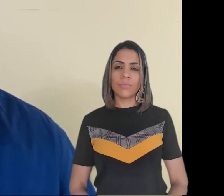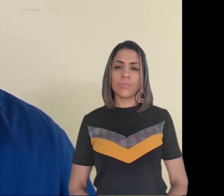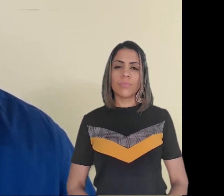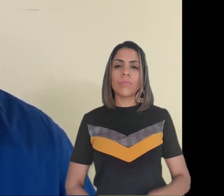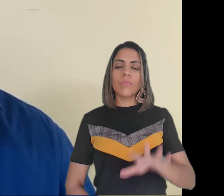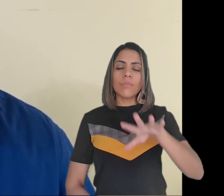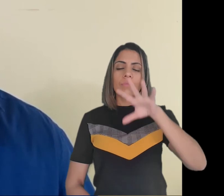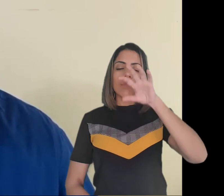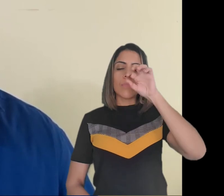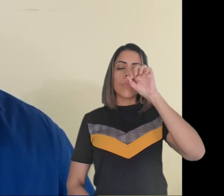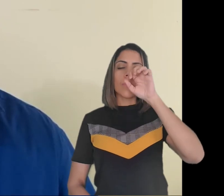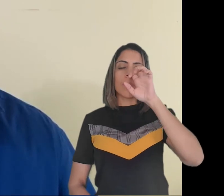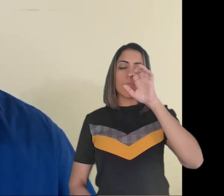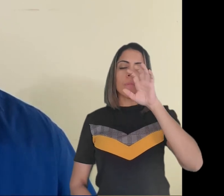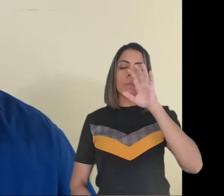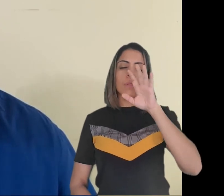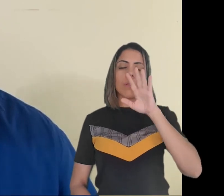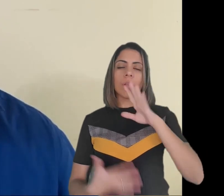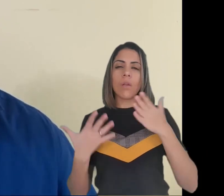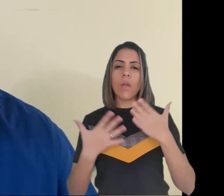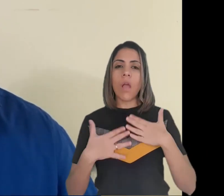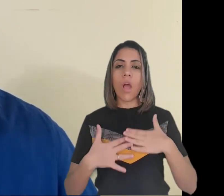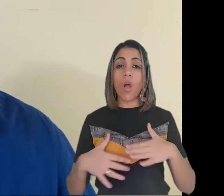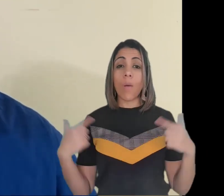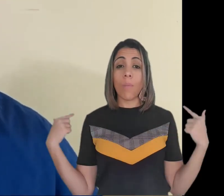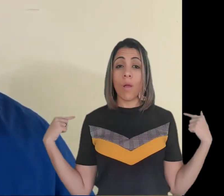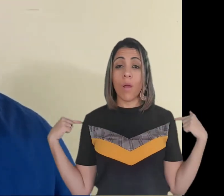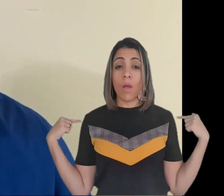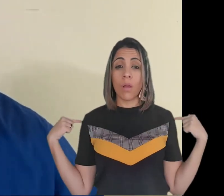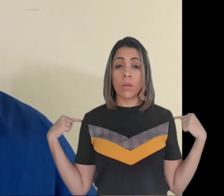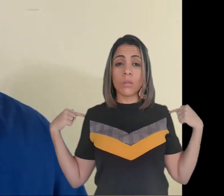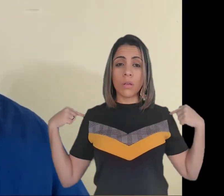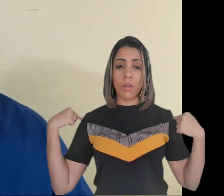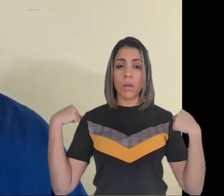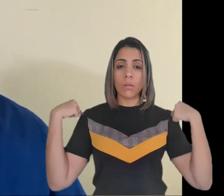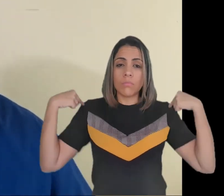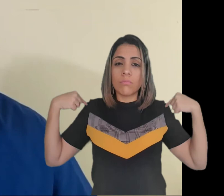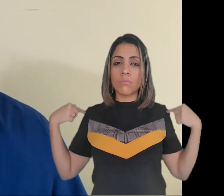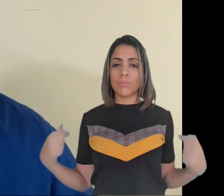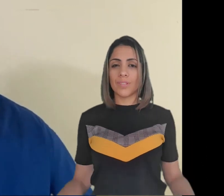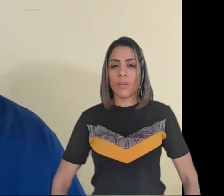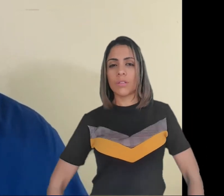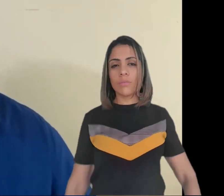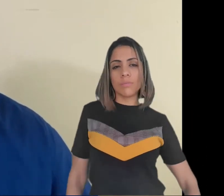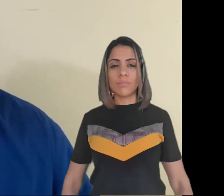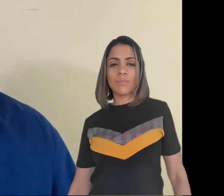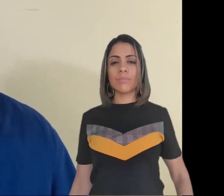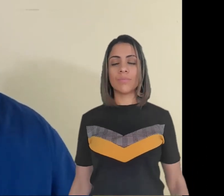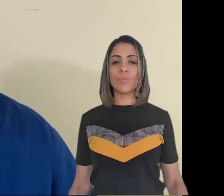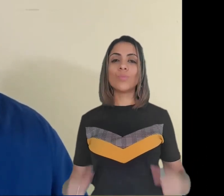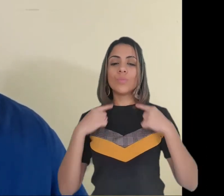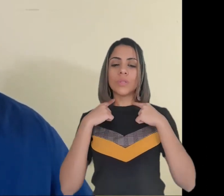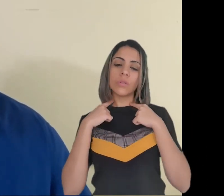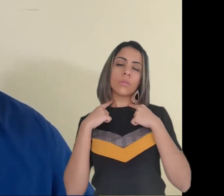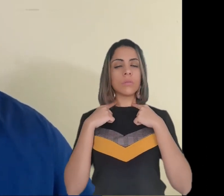Mantendo essa respiração calma e serena, agora então, solte os ombros, largue os ombros, solte os